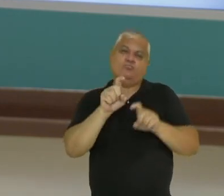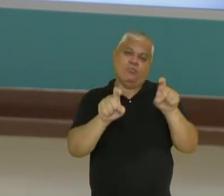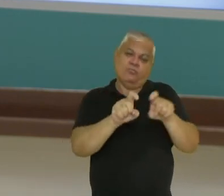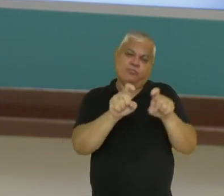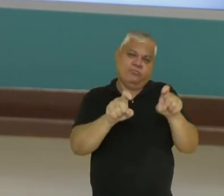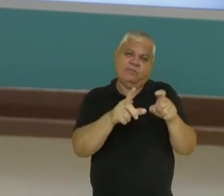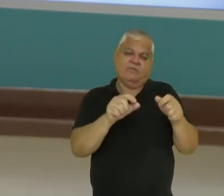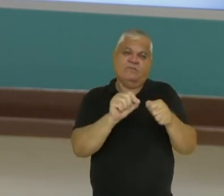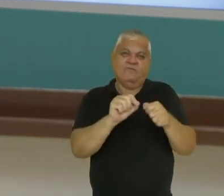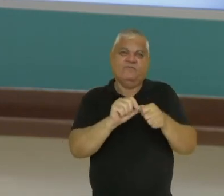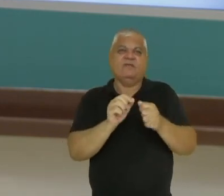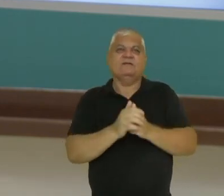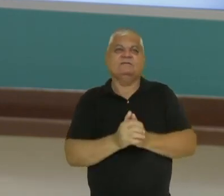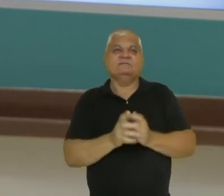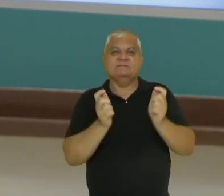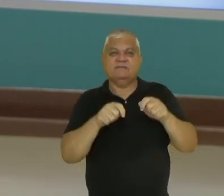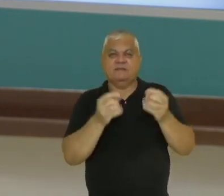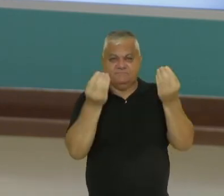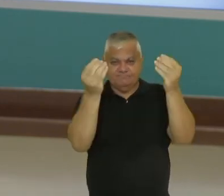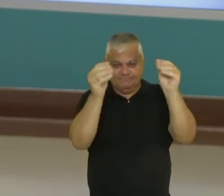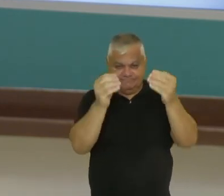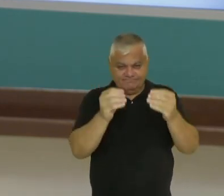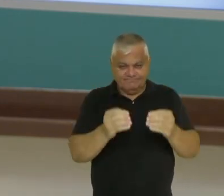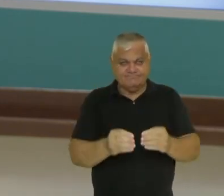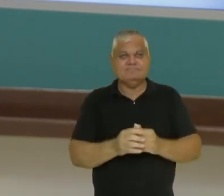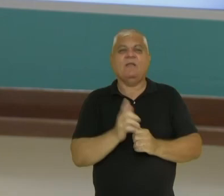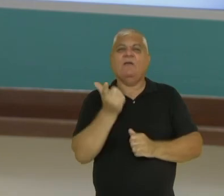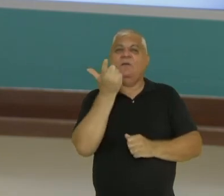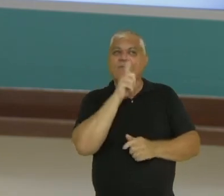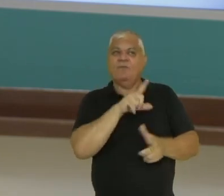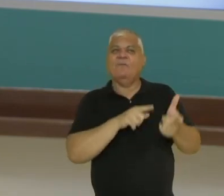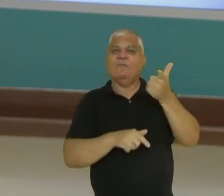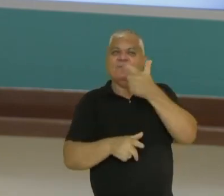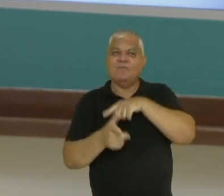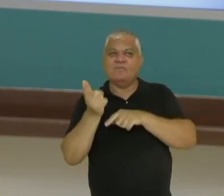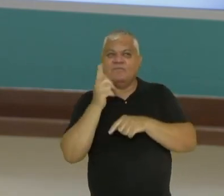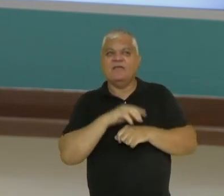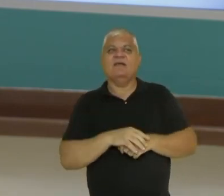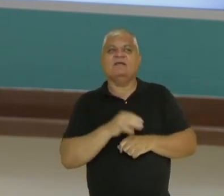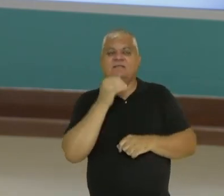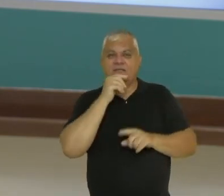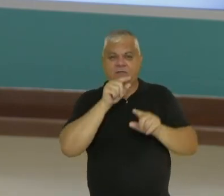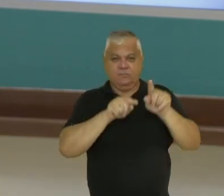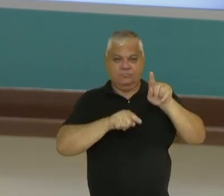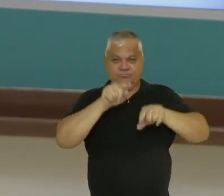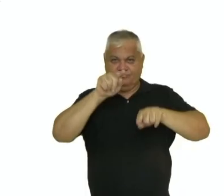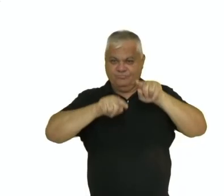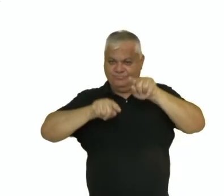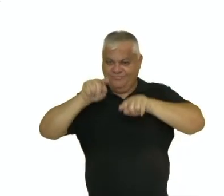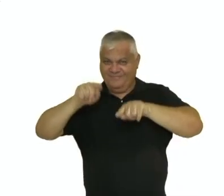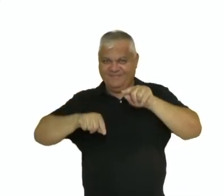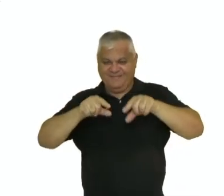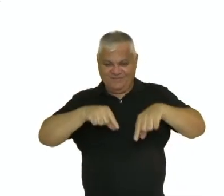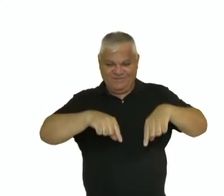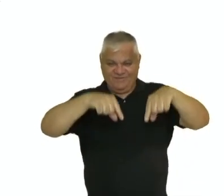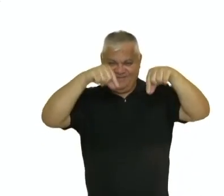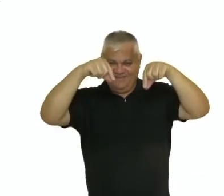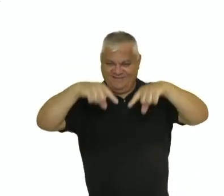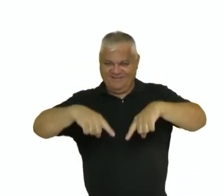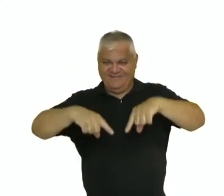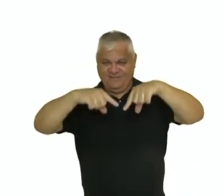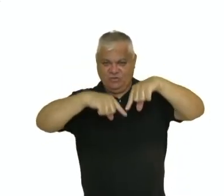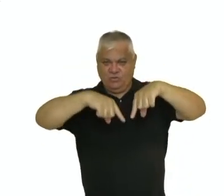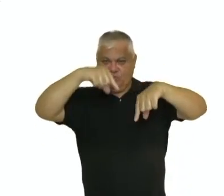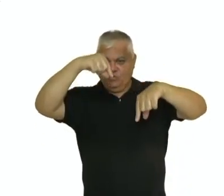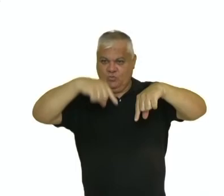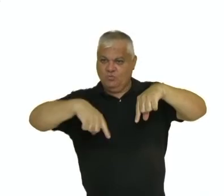faça gráficos, e aí você pode estar fazendo o gráfico. Aqui tem a opção do gráfico de barras, né, que a gente pode ver que a barrinha vai aumentando